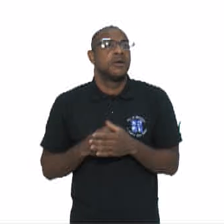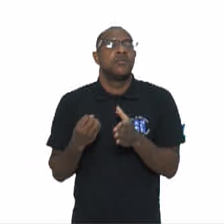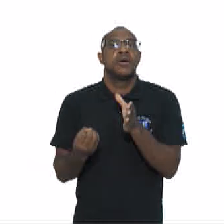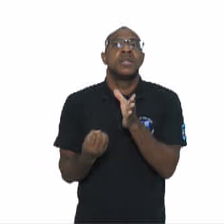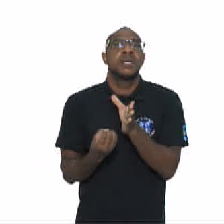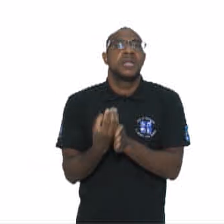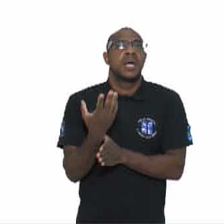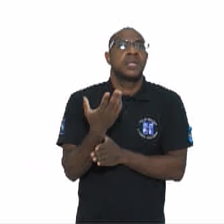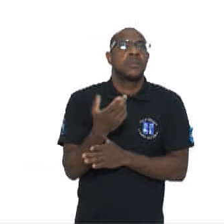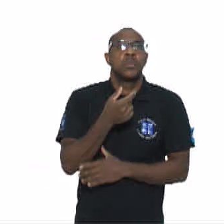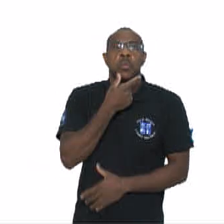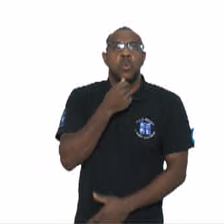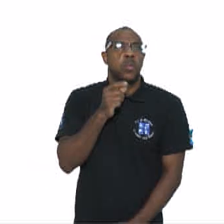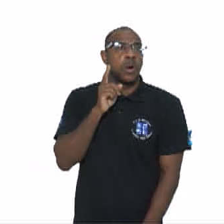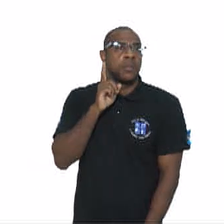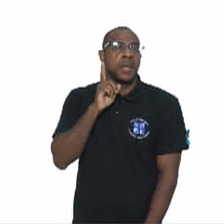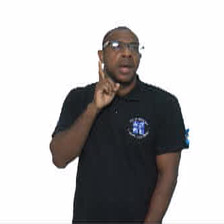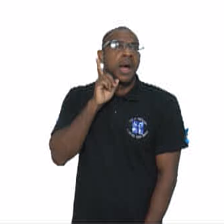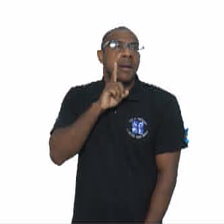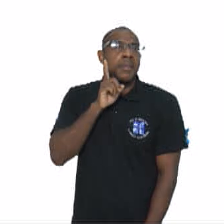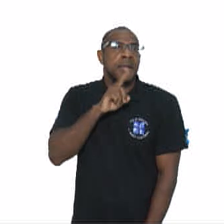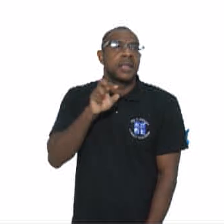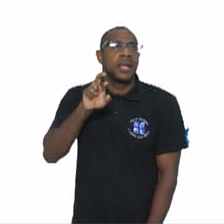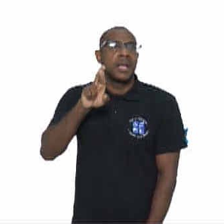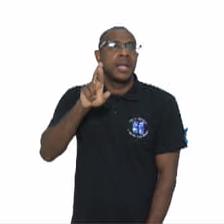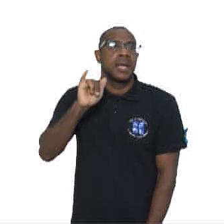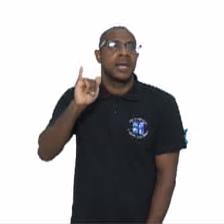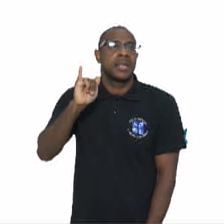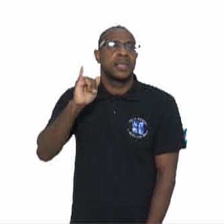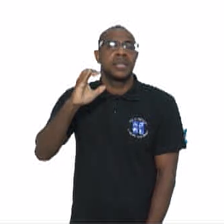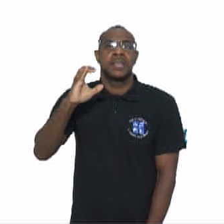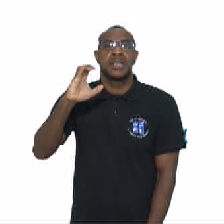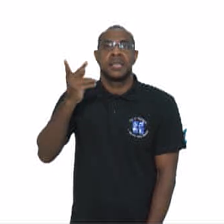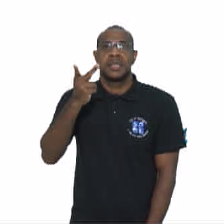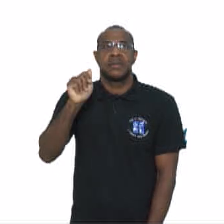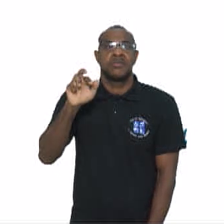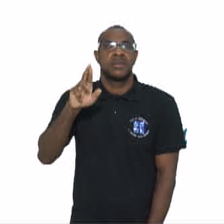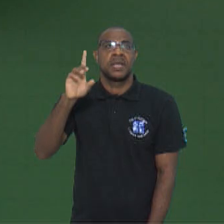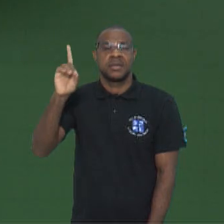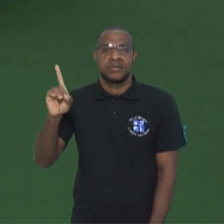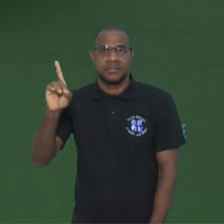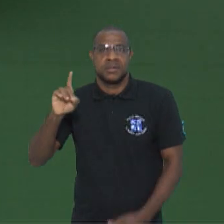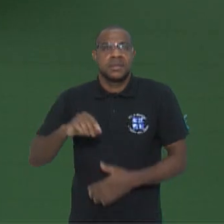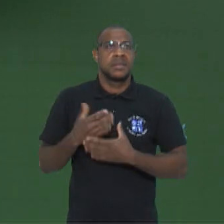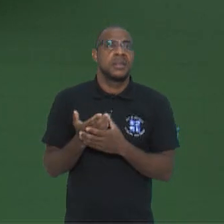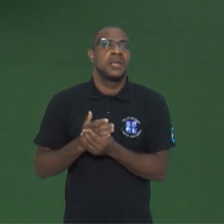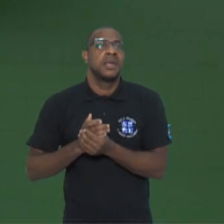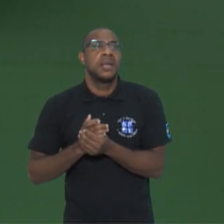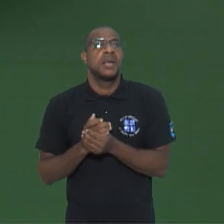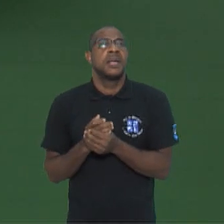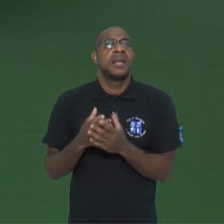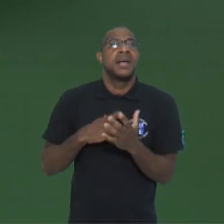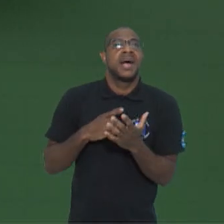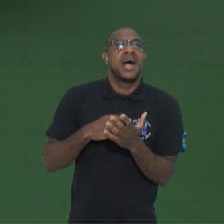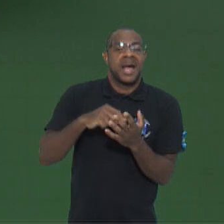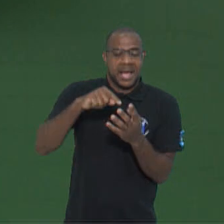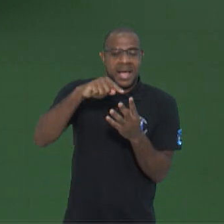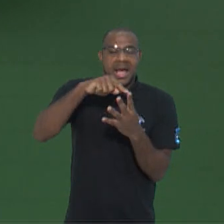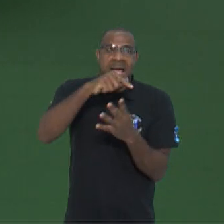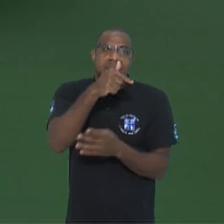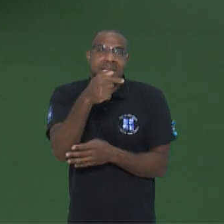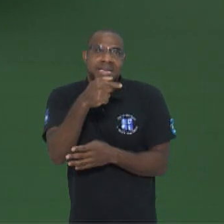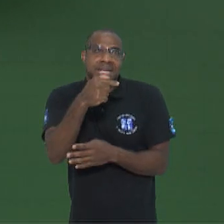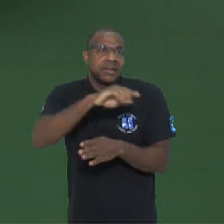Bass em 1985, quando ele conquista as 7 principais montanhas, que seriam as 7 montanhas mais altas de